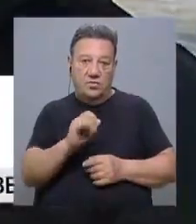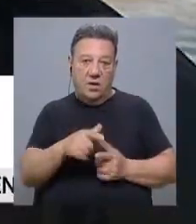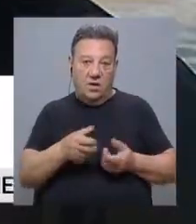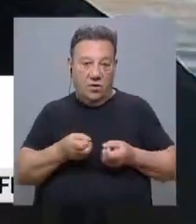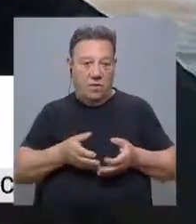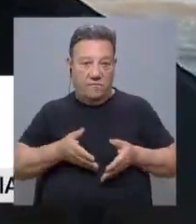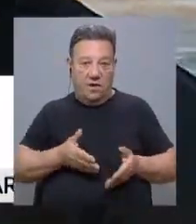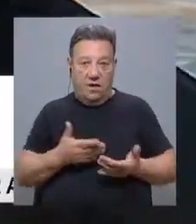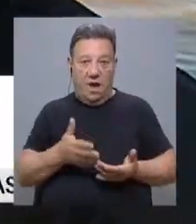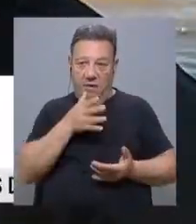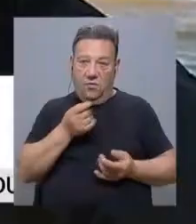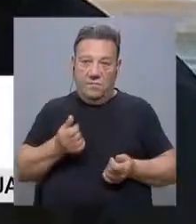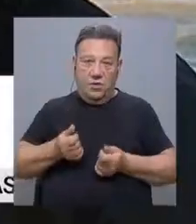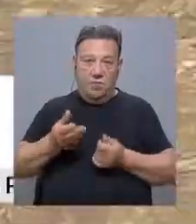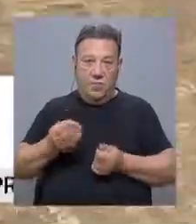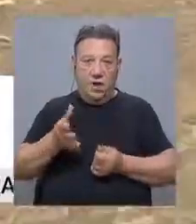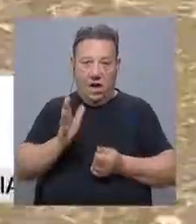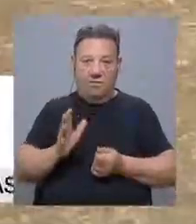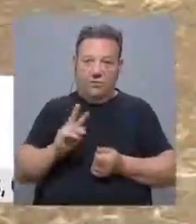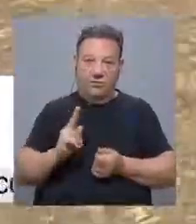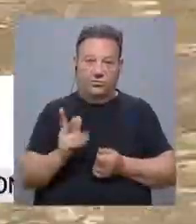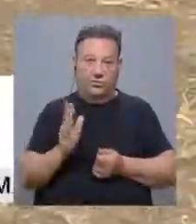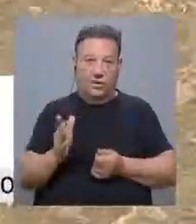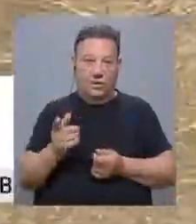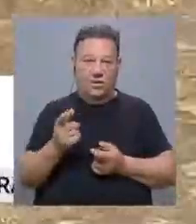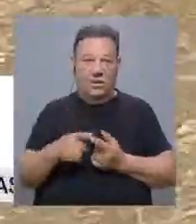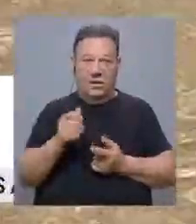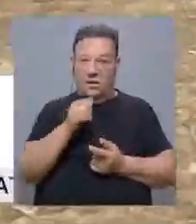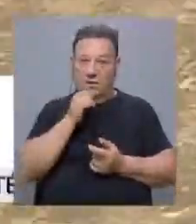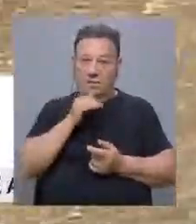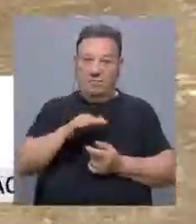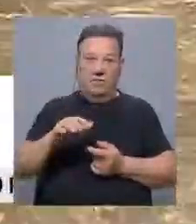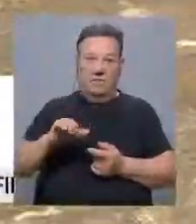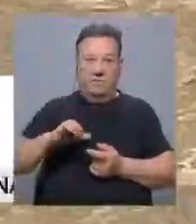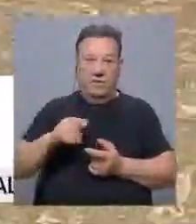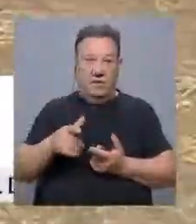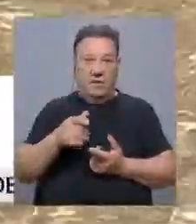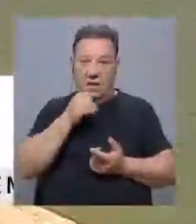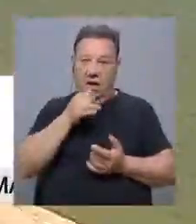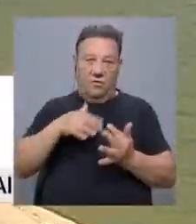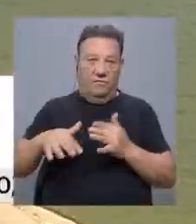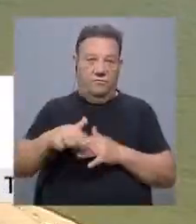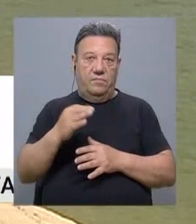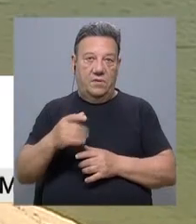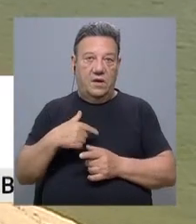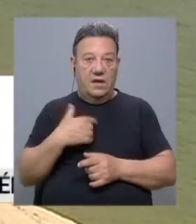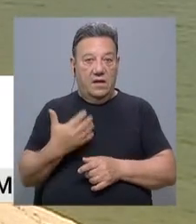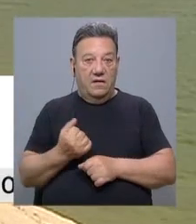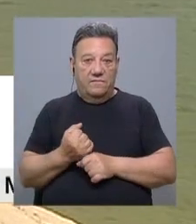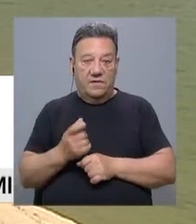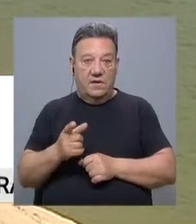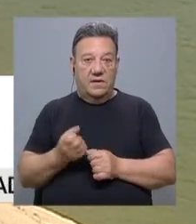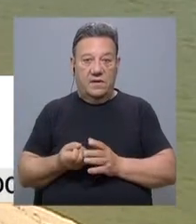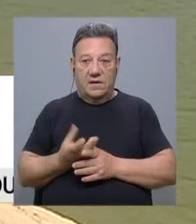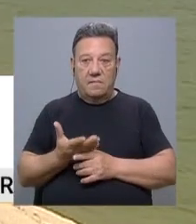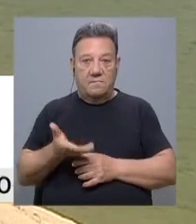A água está a melhorar muito. Está, a água está a ficar já... ficar azulinha, ou verde. E a circular, não é? E a circular. O que estamos a fazer é criar